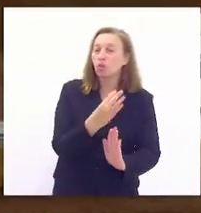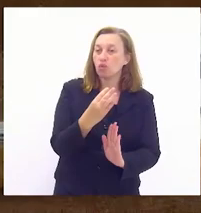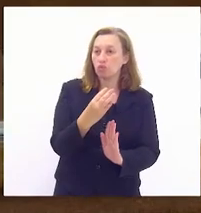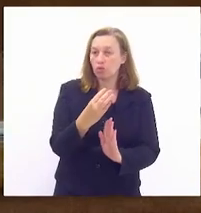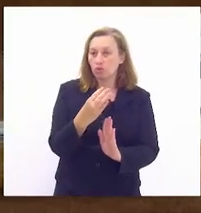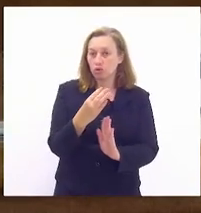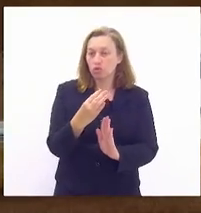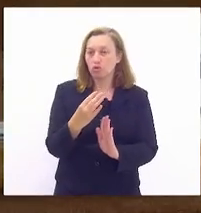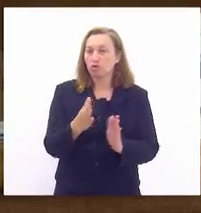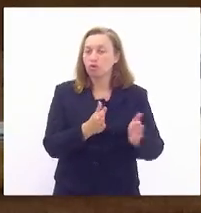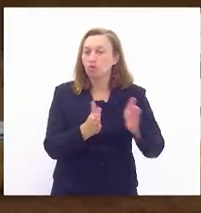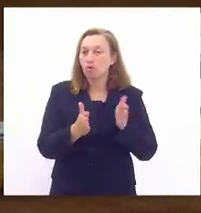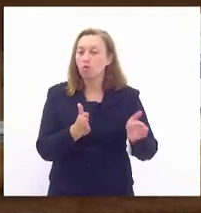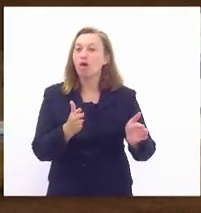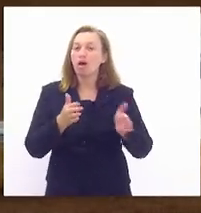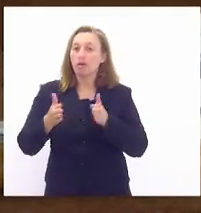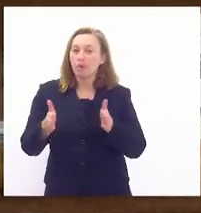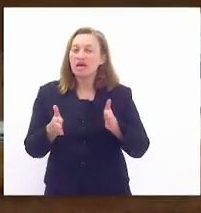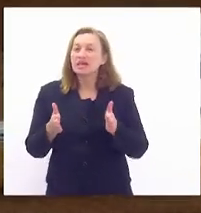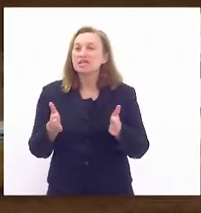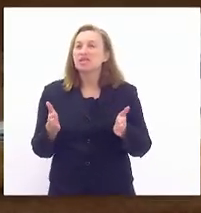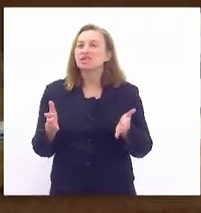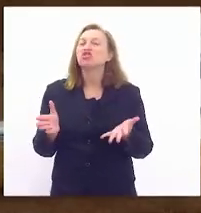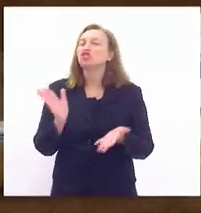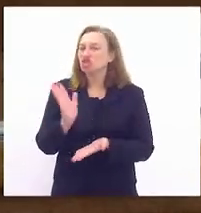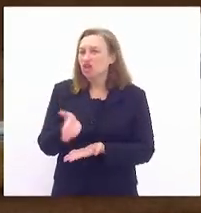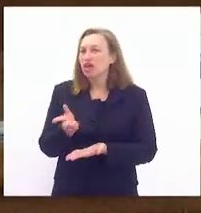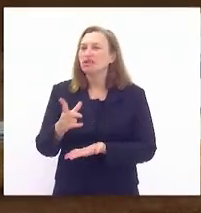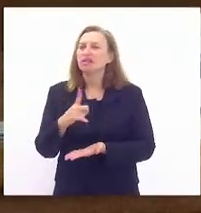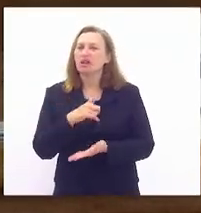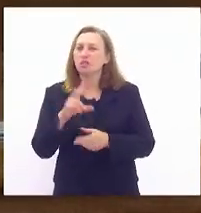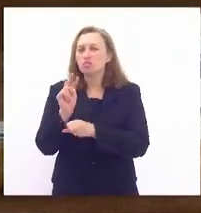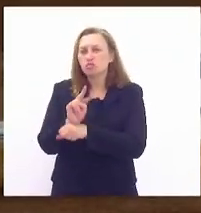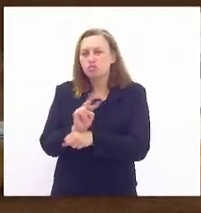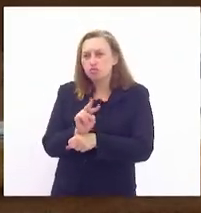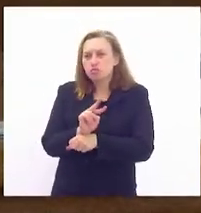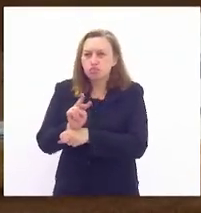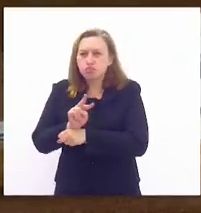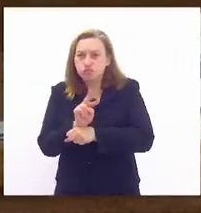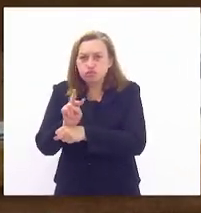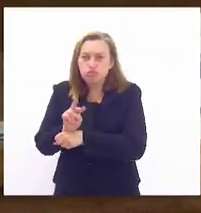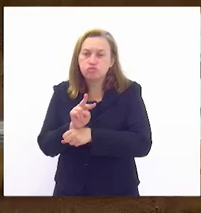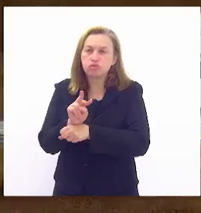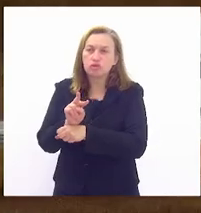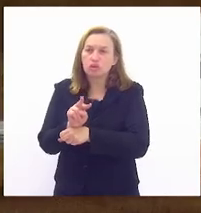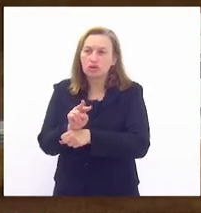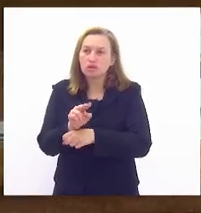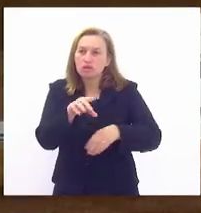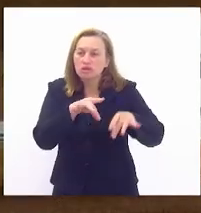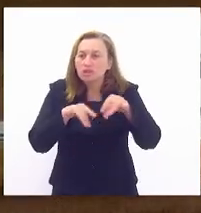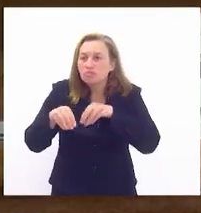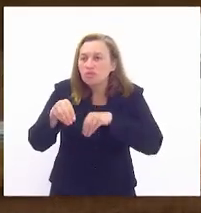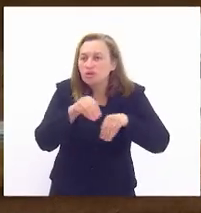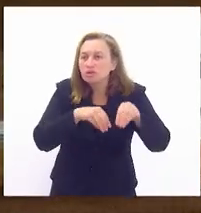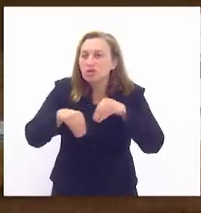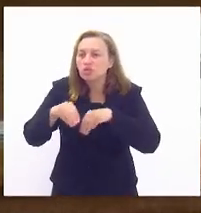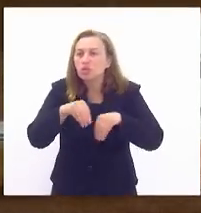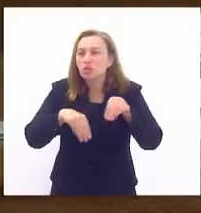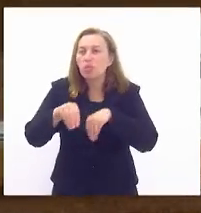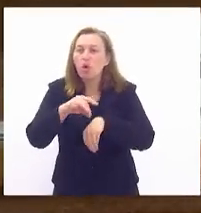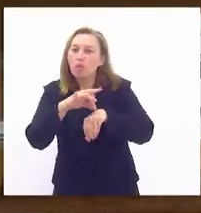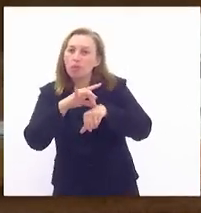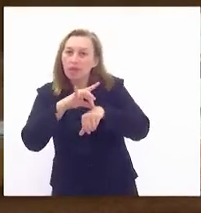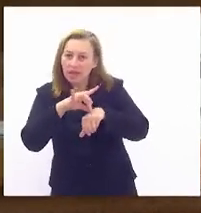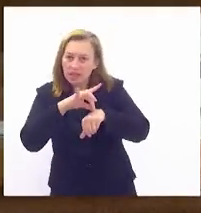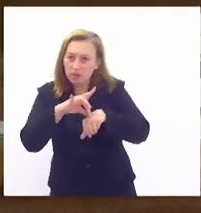promulgado recentemente, ele traz já um programa de monitoramento das partículas sedimentáveis, que é o pó preto, né,